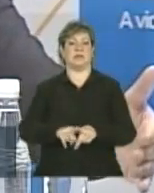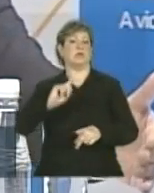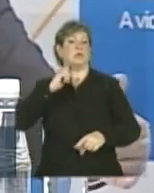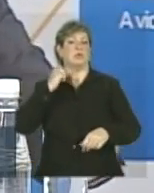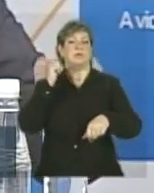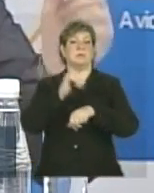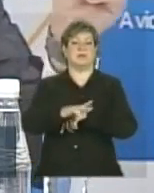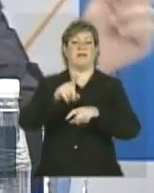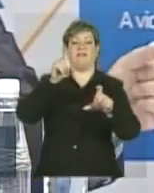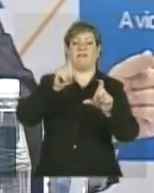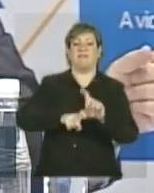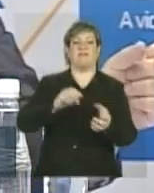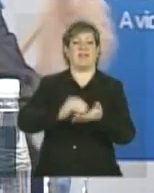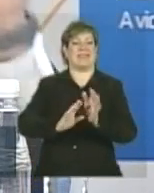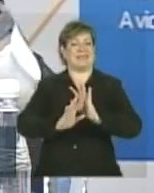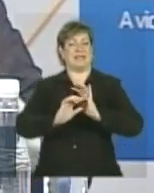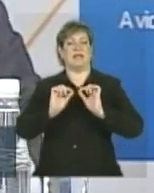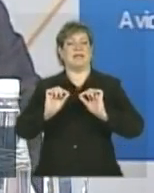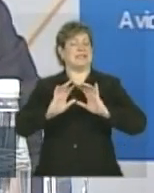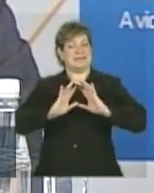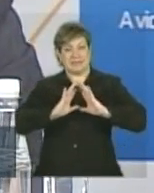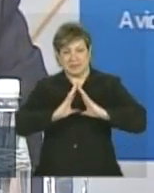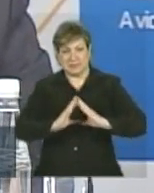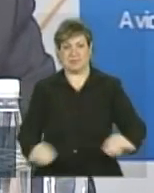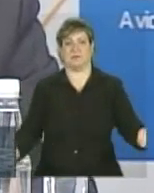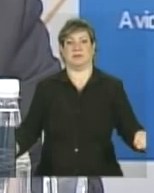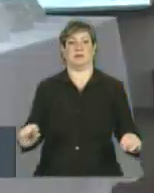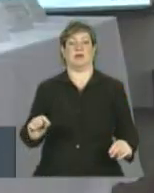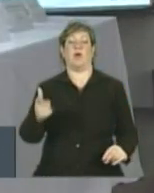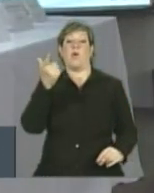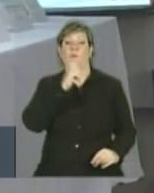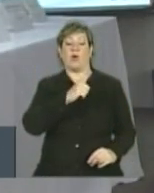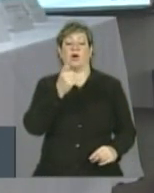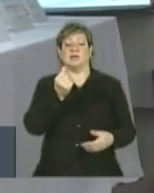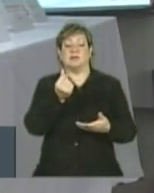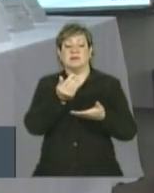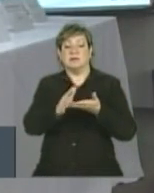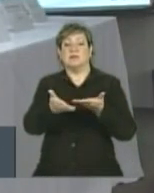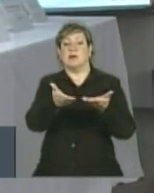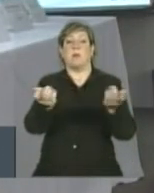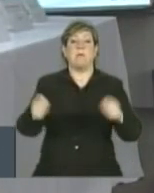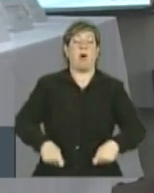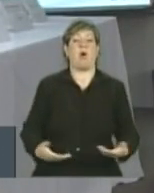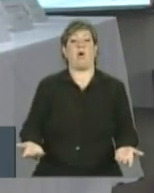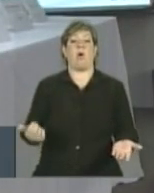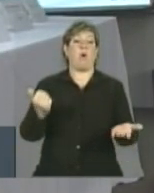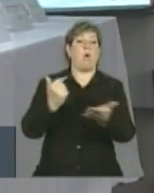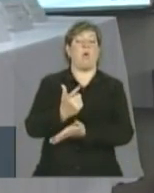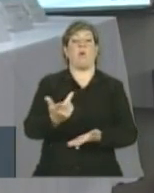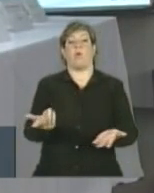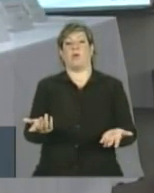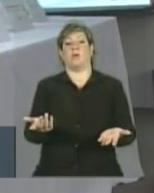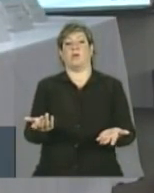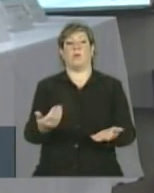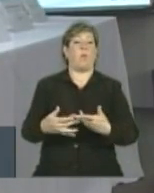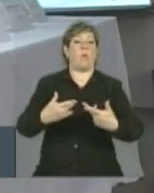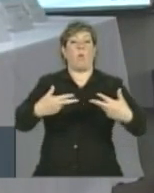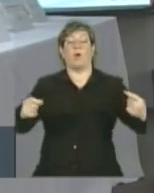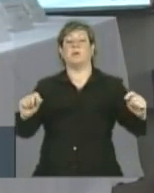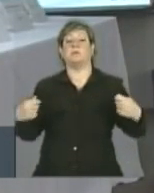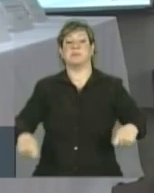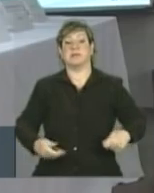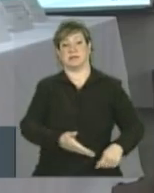ele possa, inclusive, sobrar algum recurso que possa comprar alguma coisa necessária